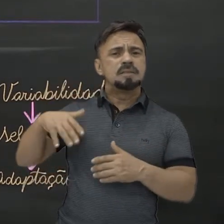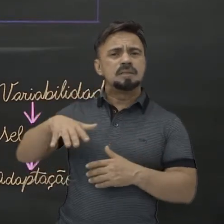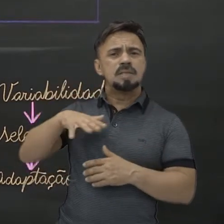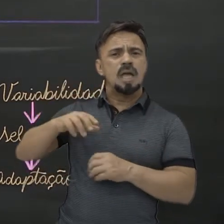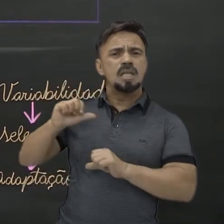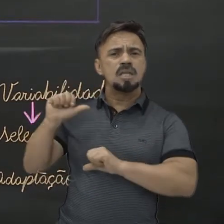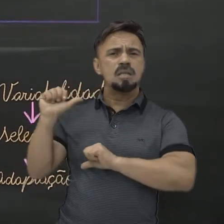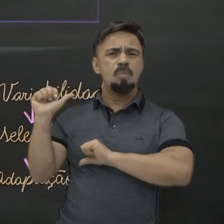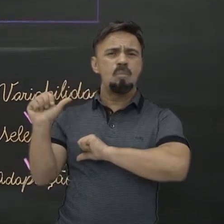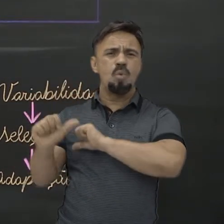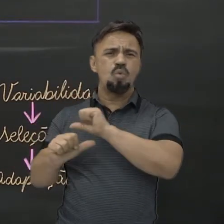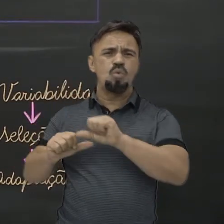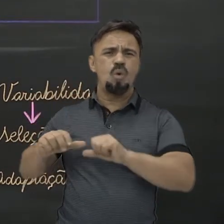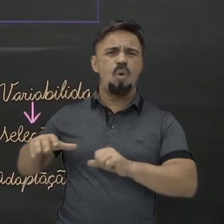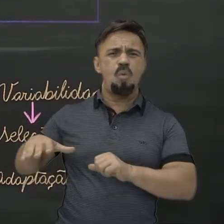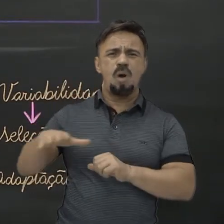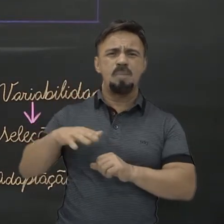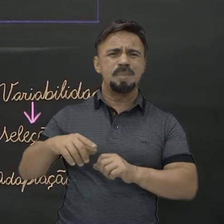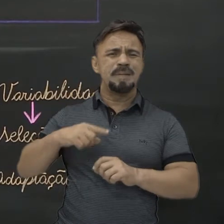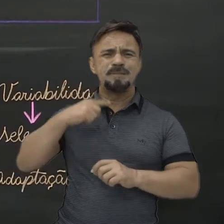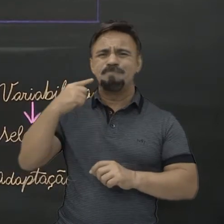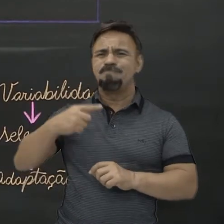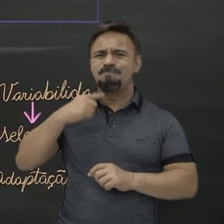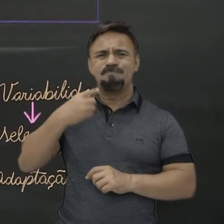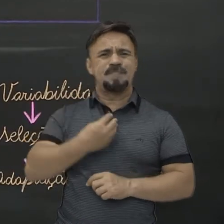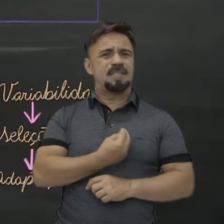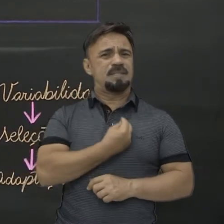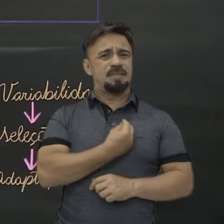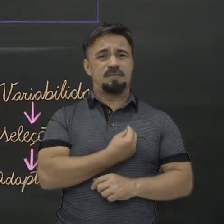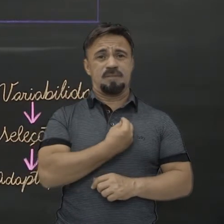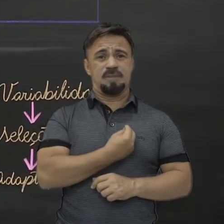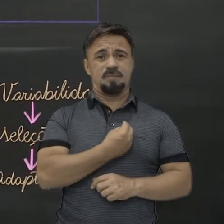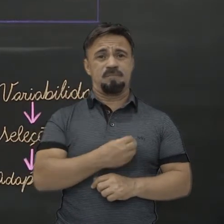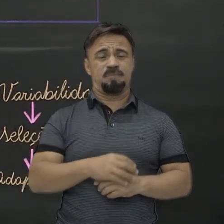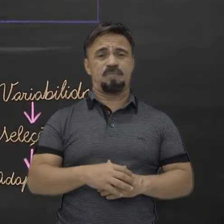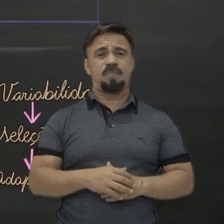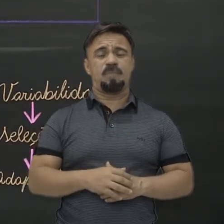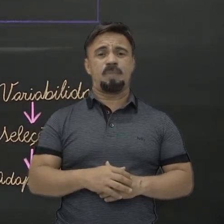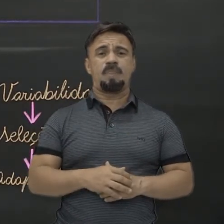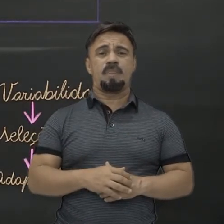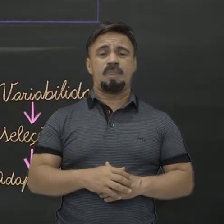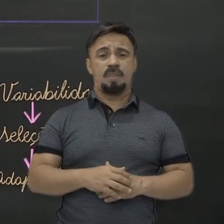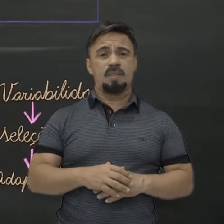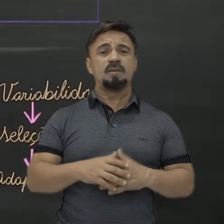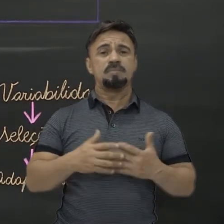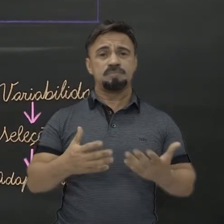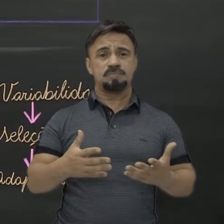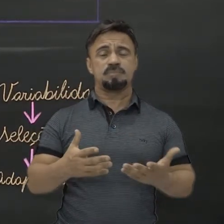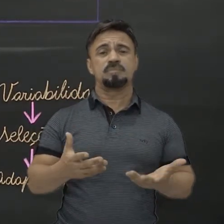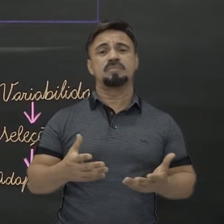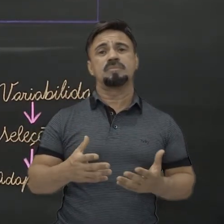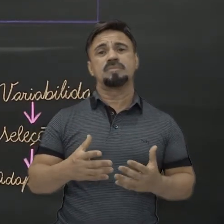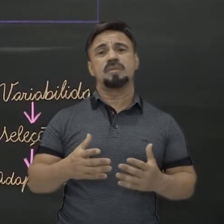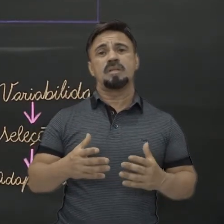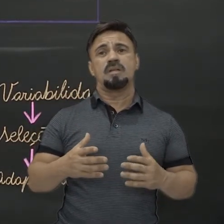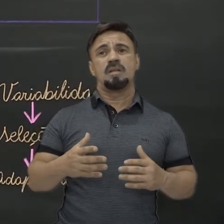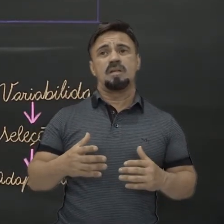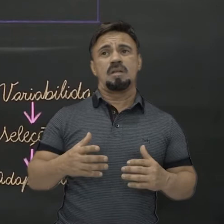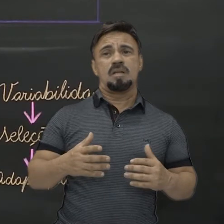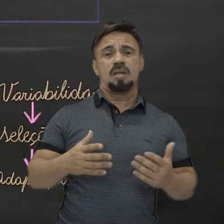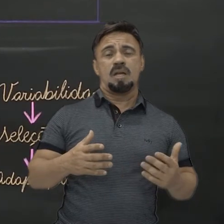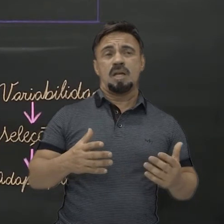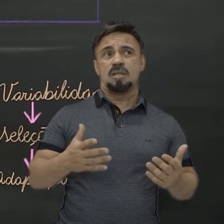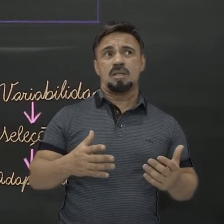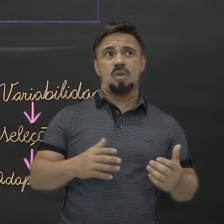ambiente sofreu, não havia mais condições de sobrevivência. Então, os maiores, em tese os mais fortes,